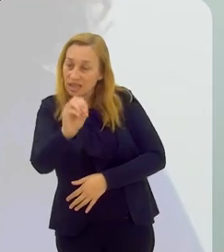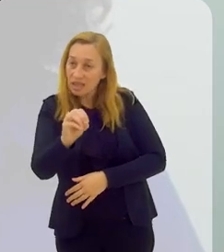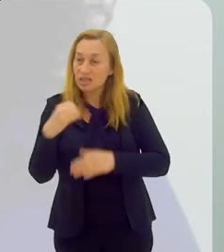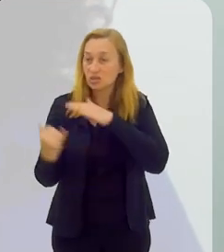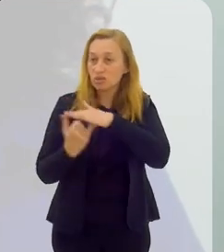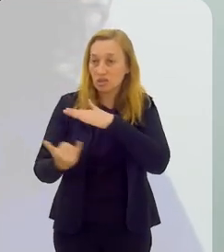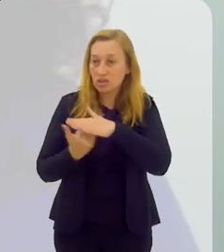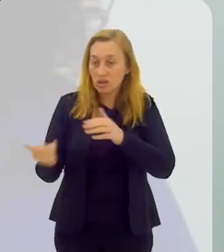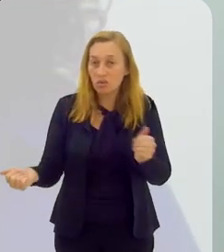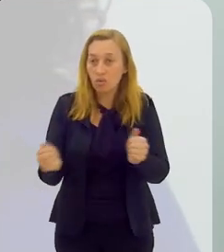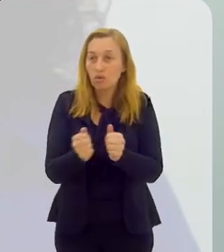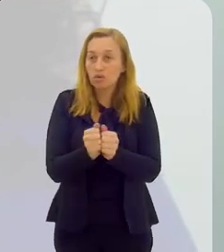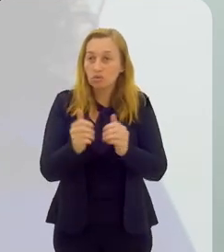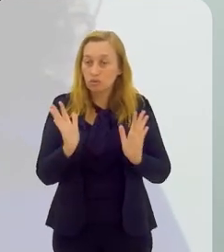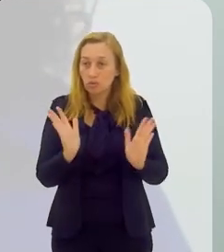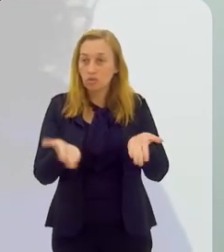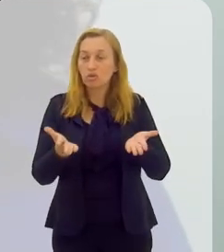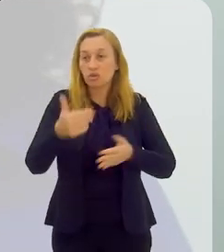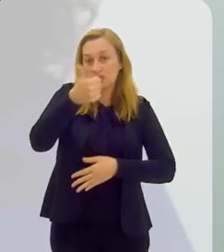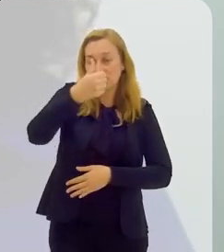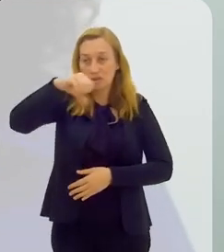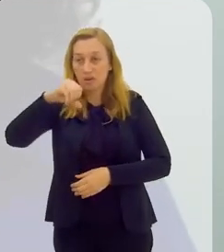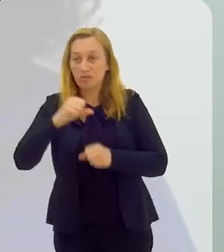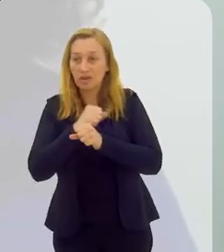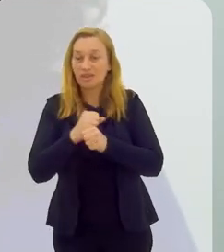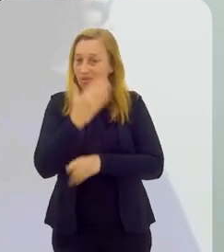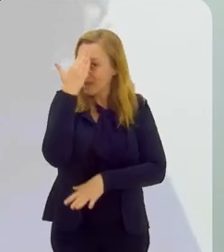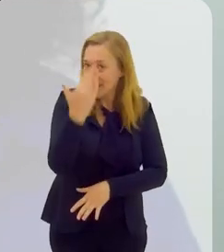compõem hoje o fórum permanente, completou esse ano